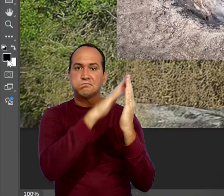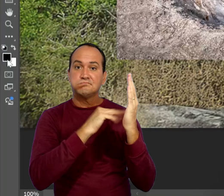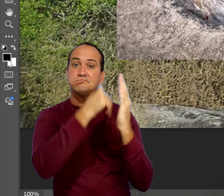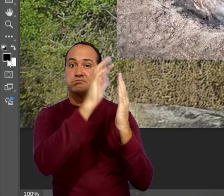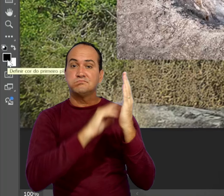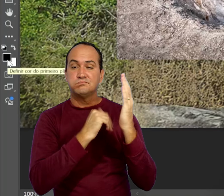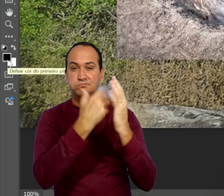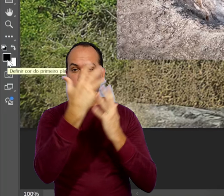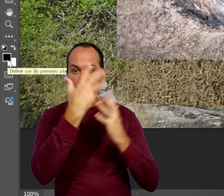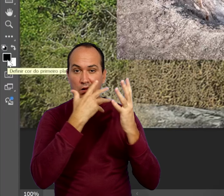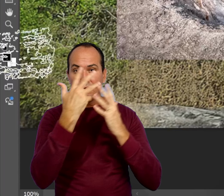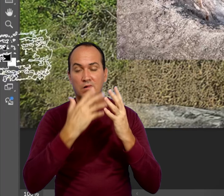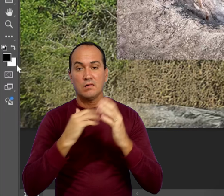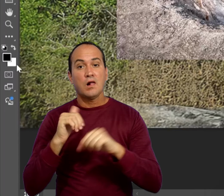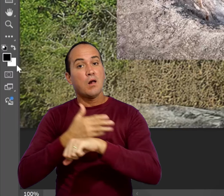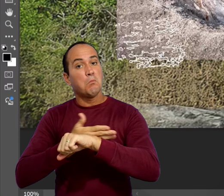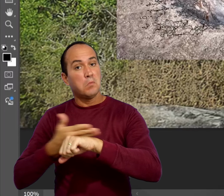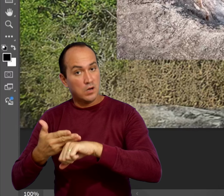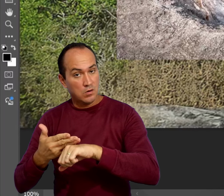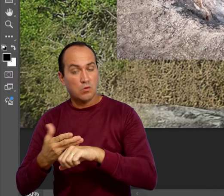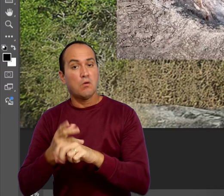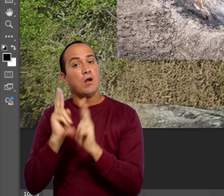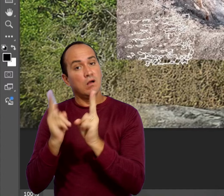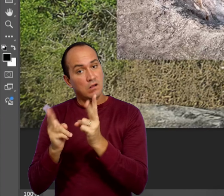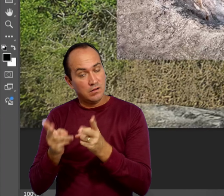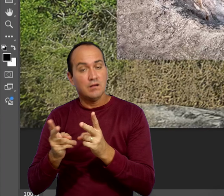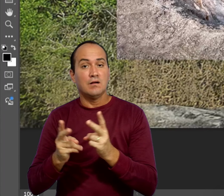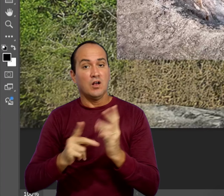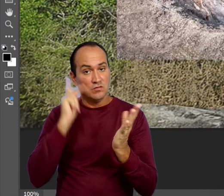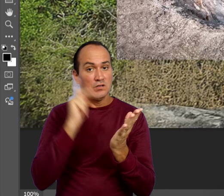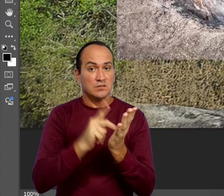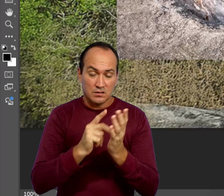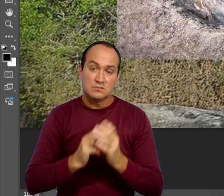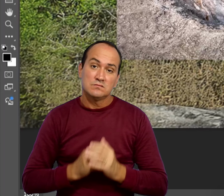ficar transparente. E onde eu pintar com a cor branca, ele mantém